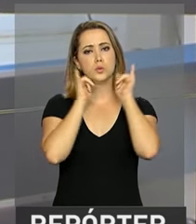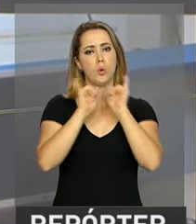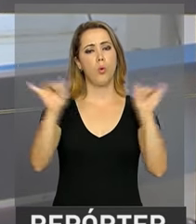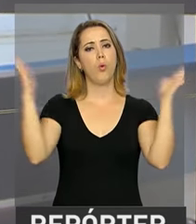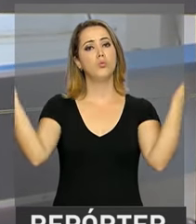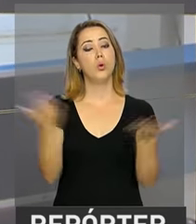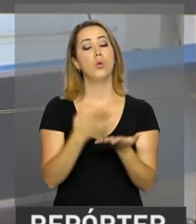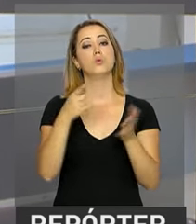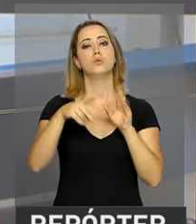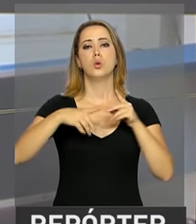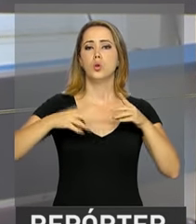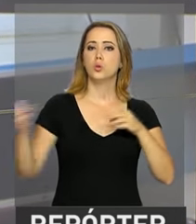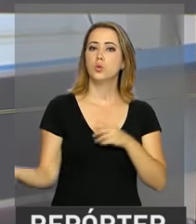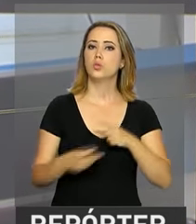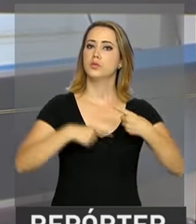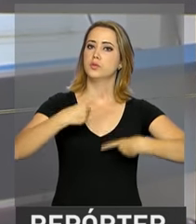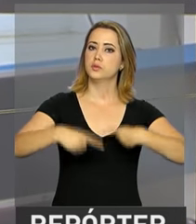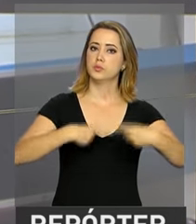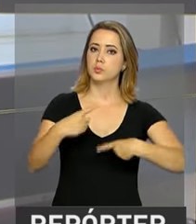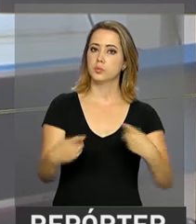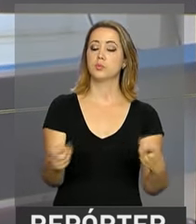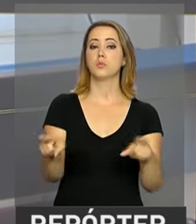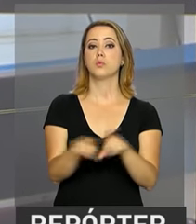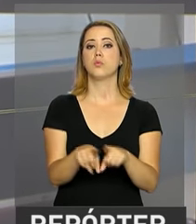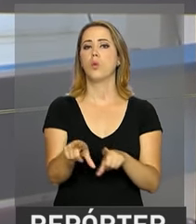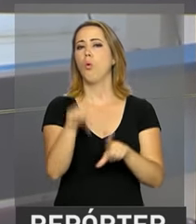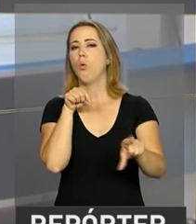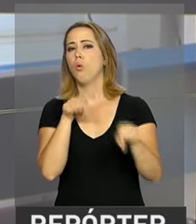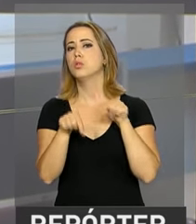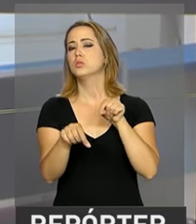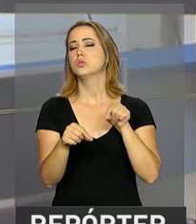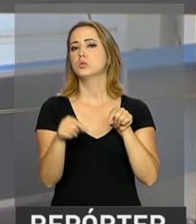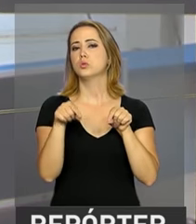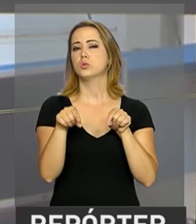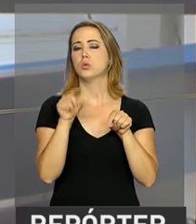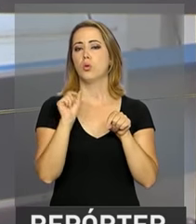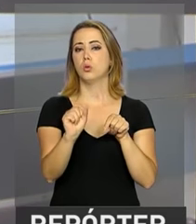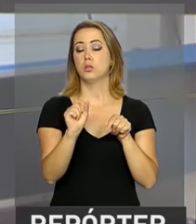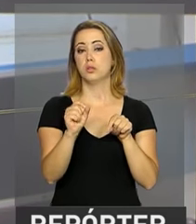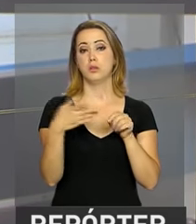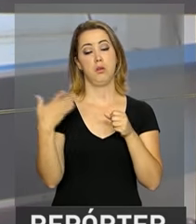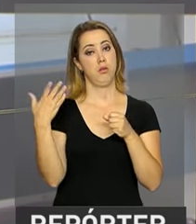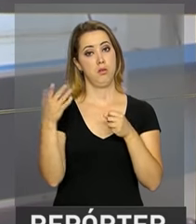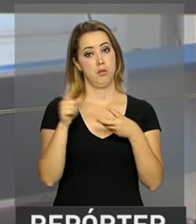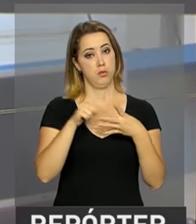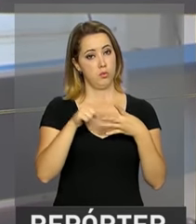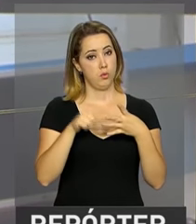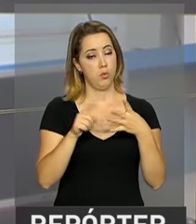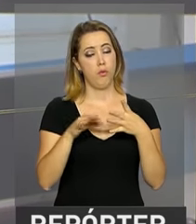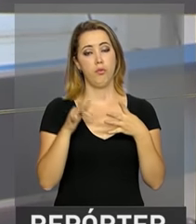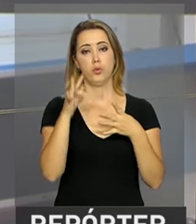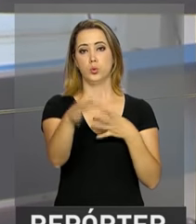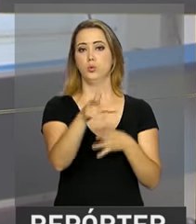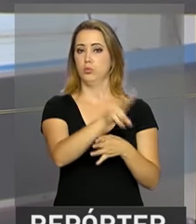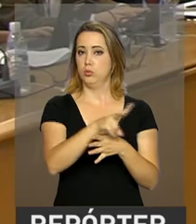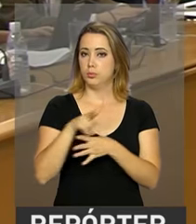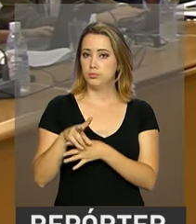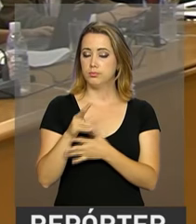divulgou hoje novas políticas operacionais com critérios que determinam as condições para futuros